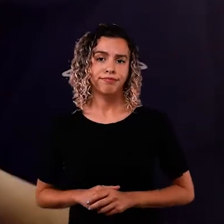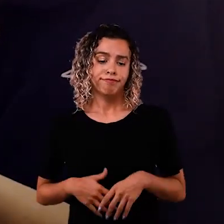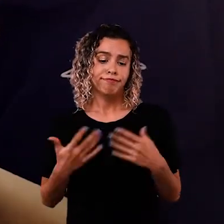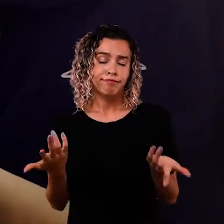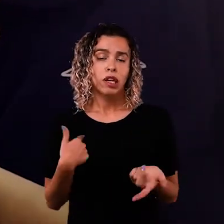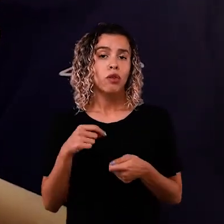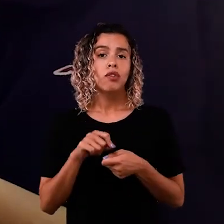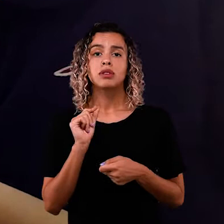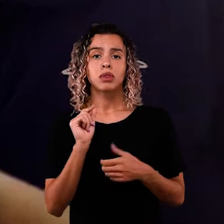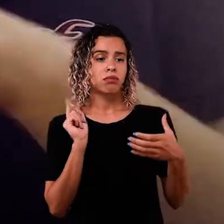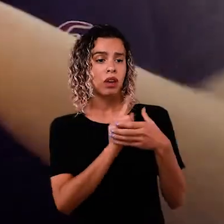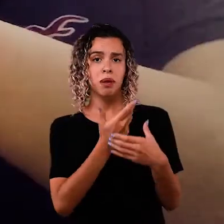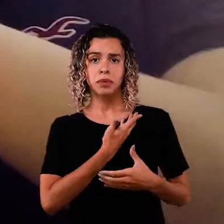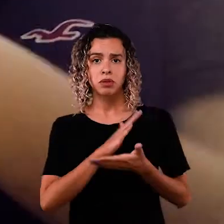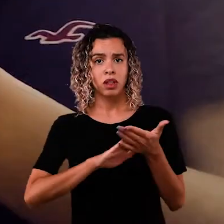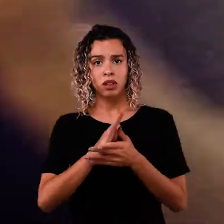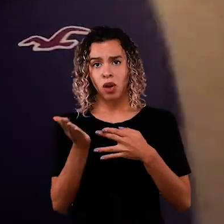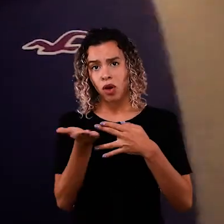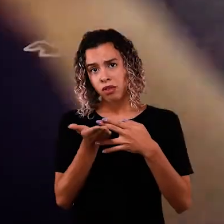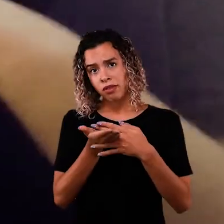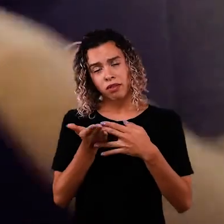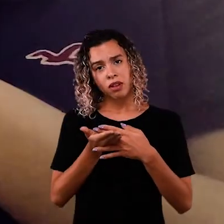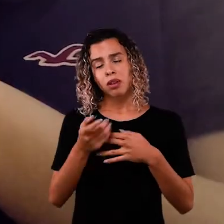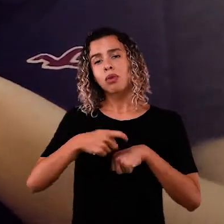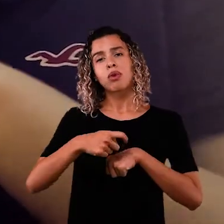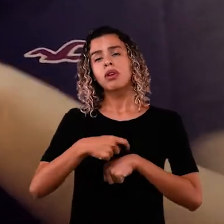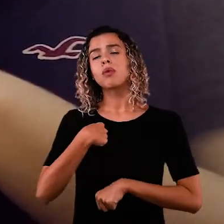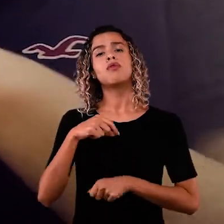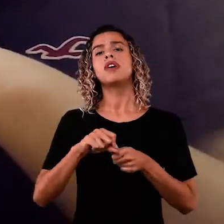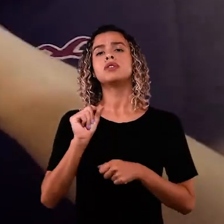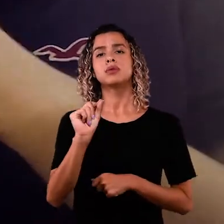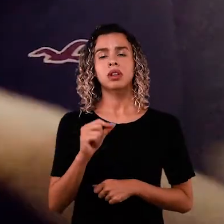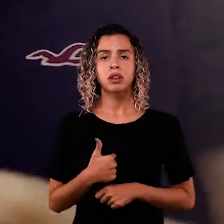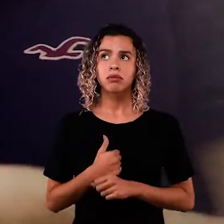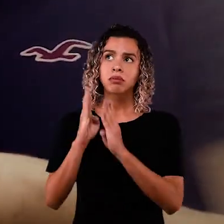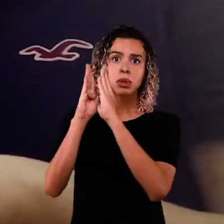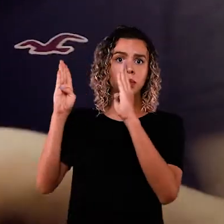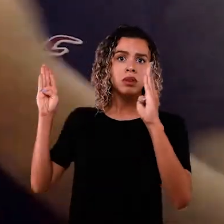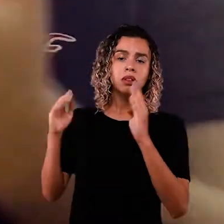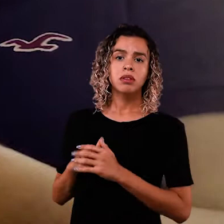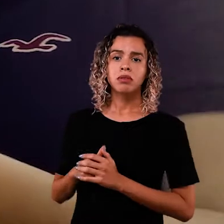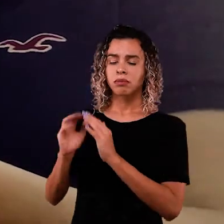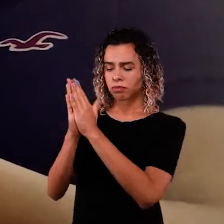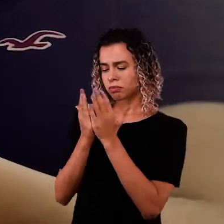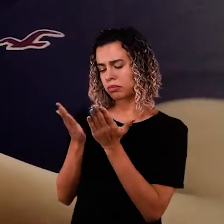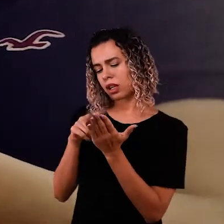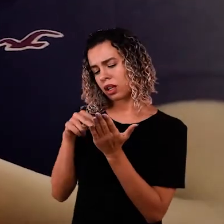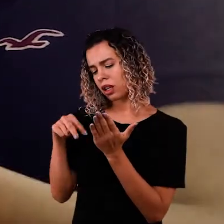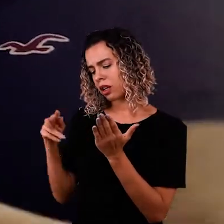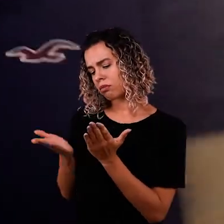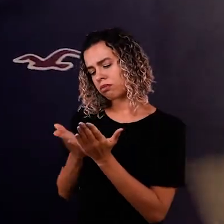já que eu não conseguia me enturmar? Na hora do intervalo, principalmente, o que eu fazia? Eu ia para a biblioteca, eu